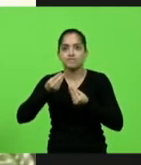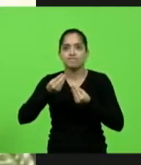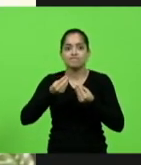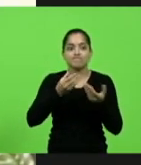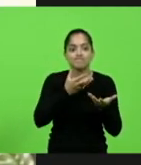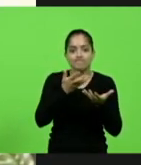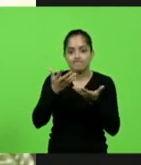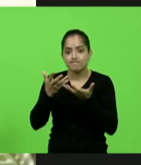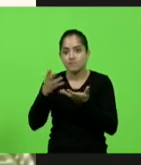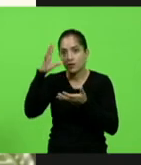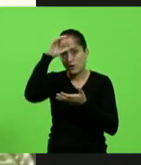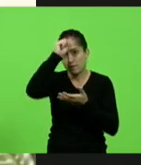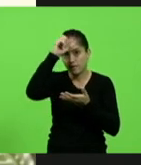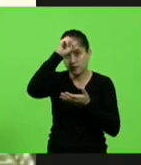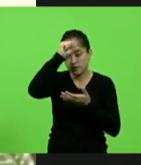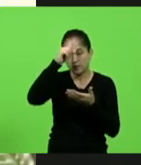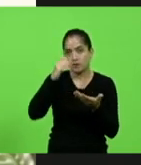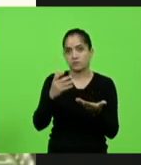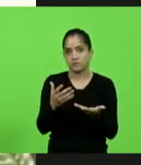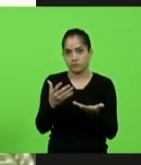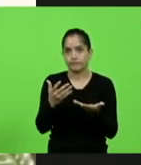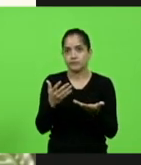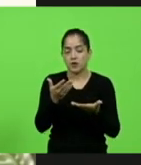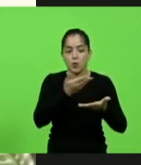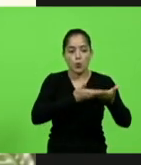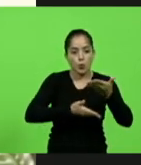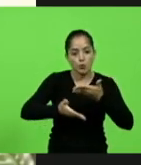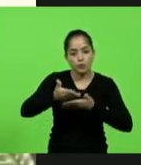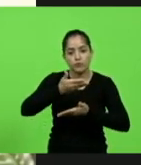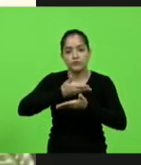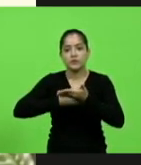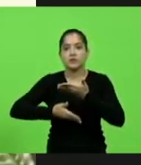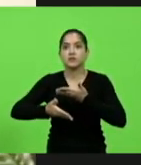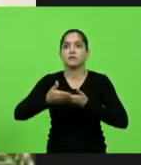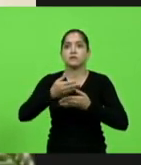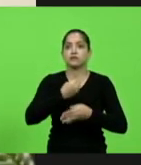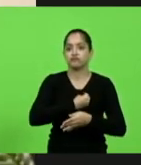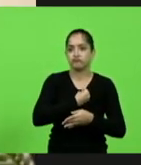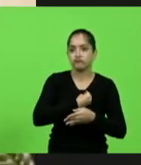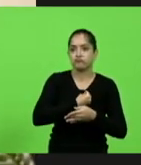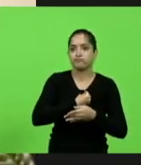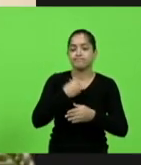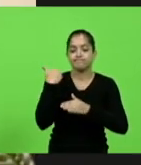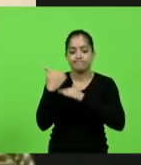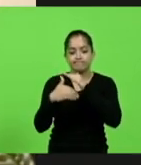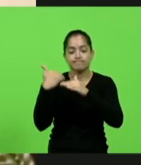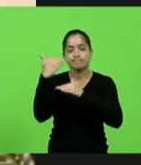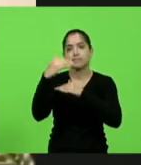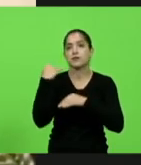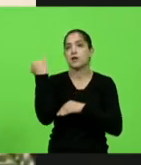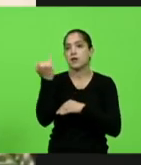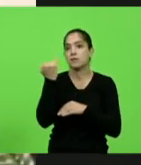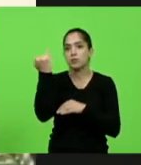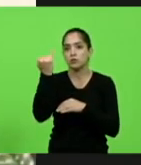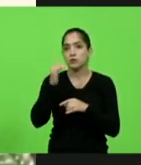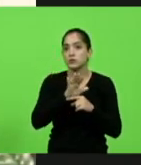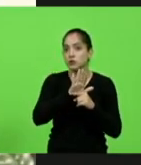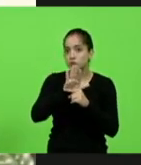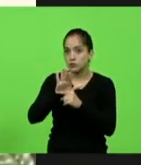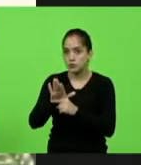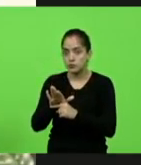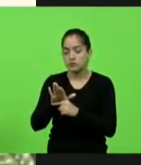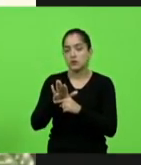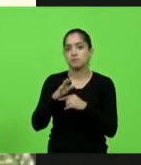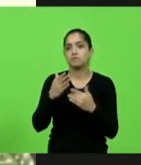Então, o convívio em sala de aula, ele é fundamental para o desenvolvimento do jovem, da criança, e